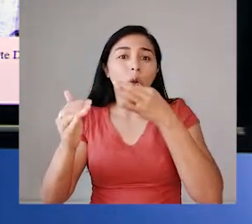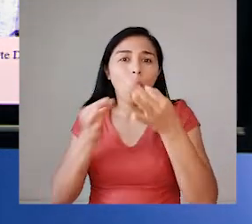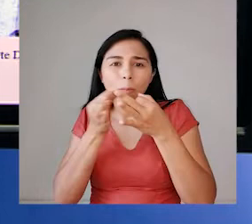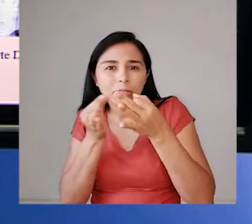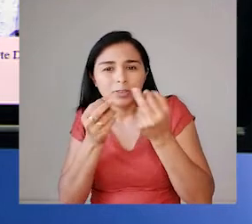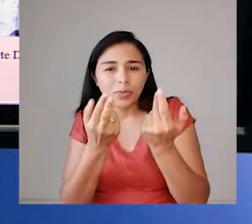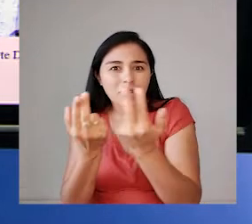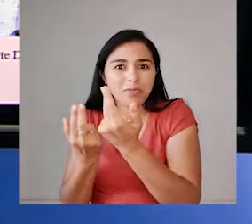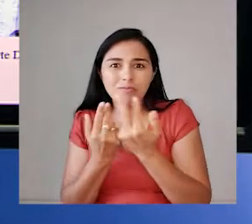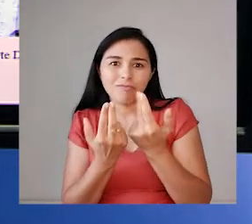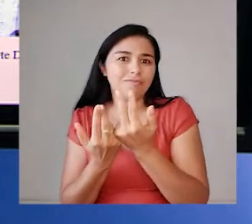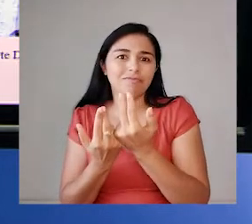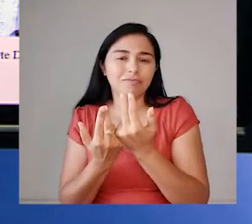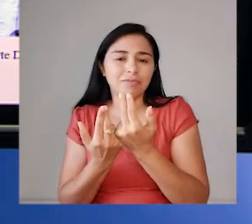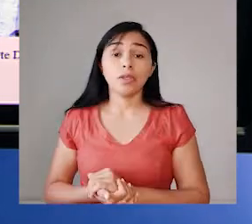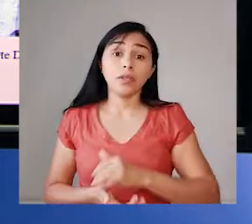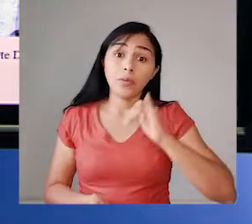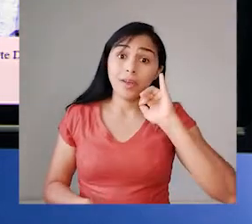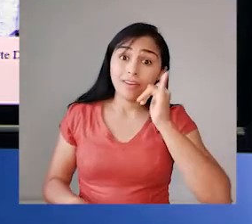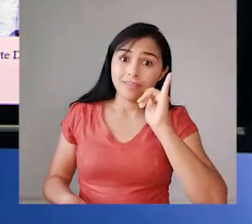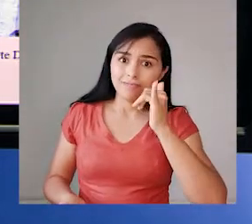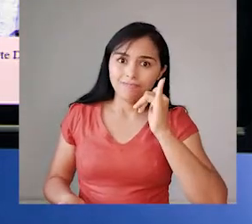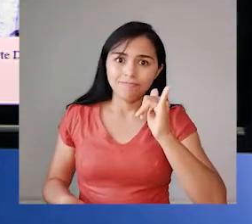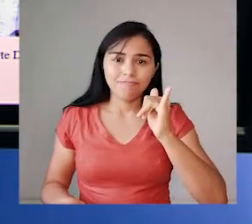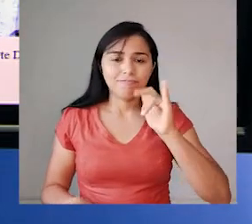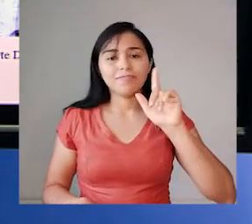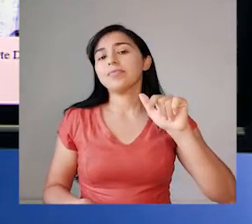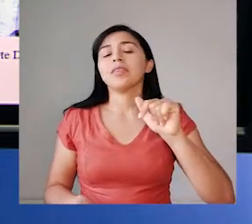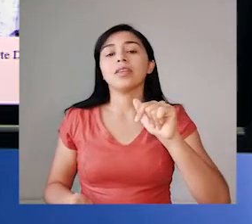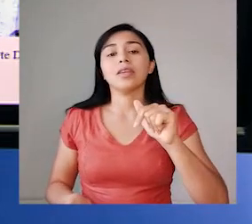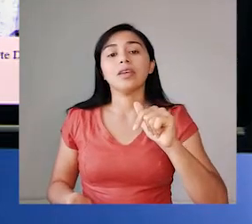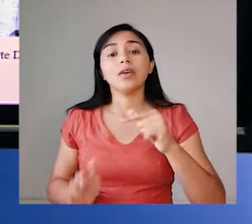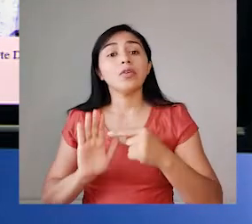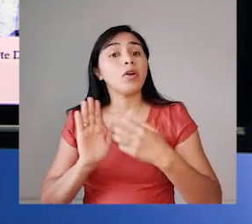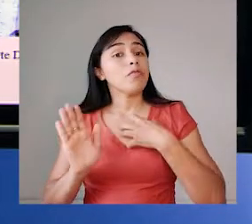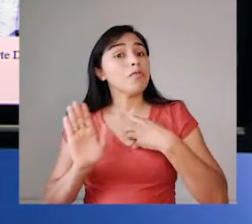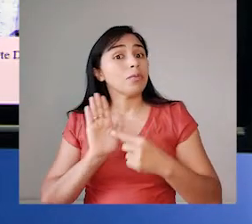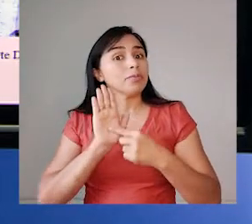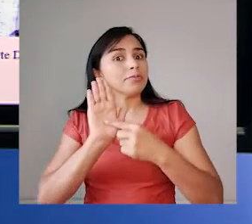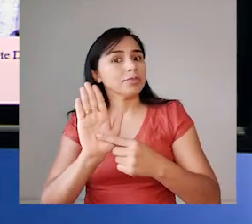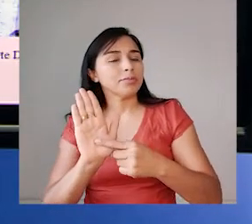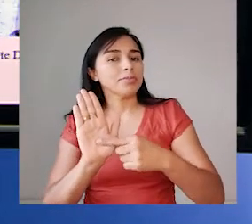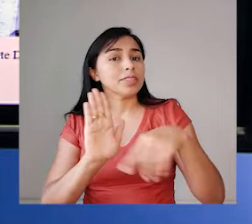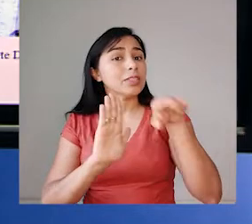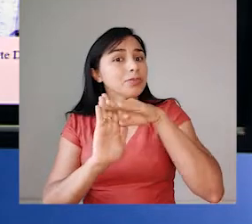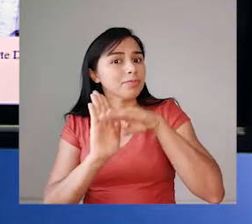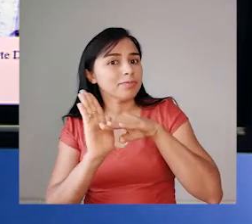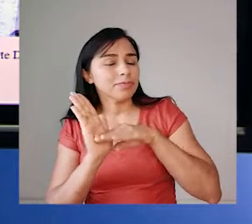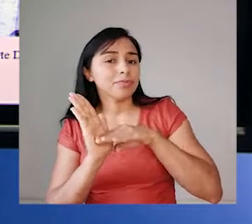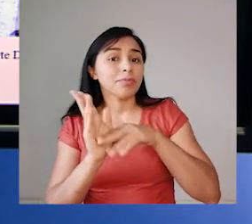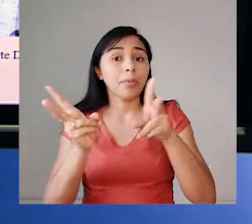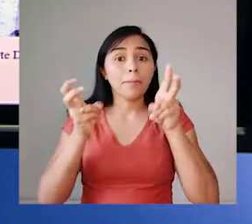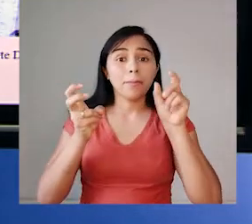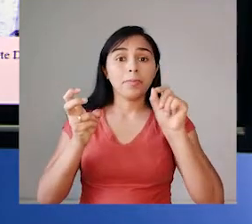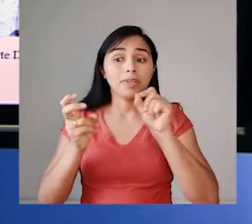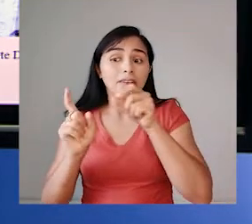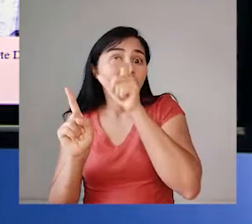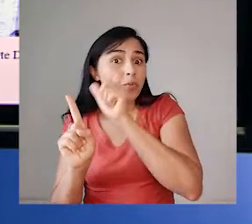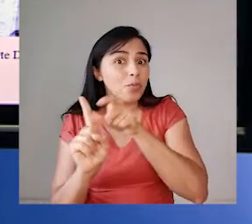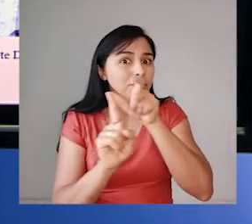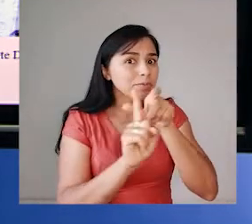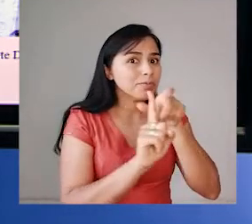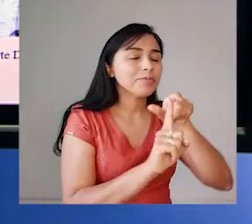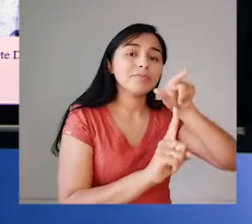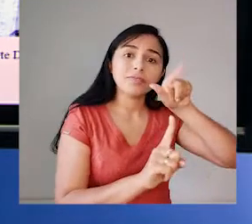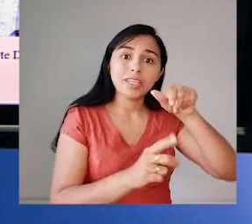muitas sugestões, inclusive porque as personagens dele, metaforicamente, representam uma sociedade